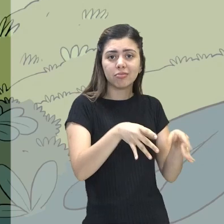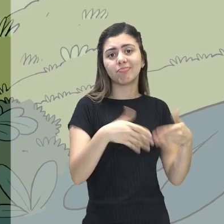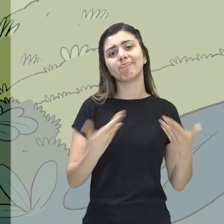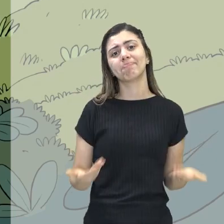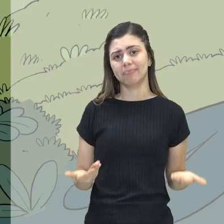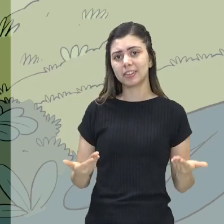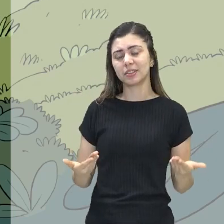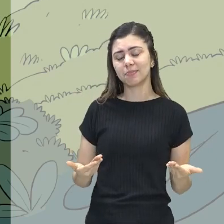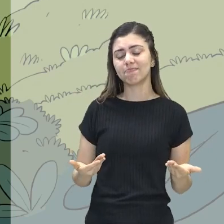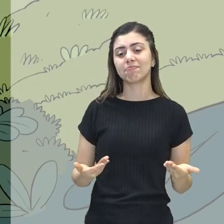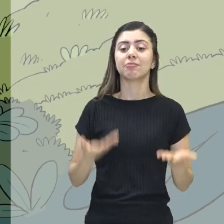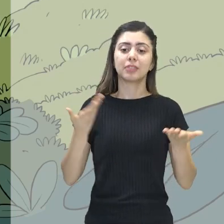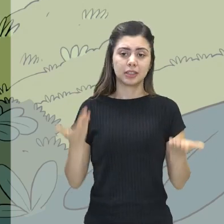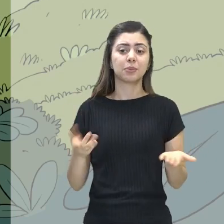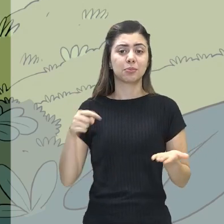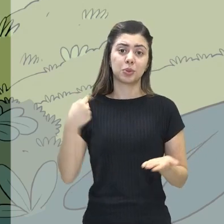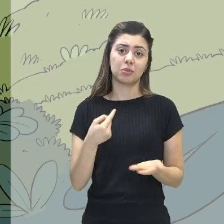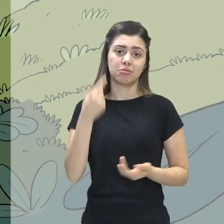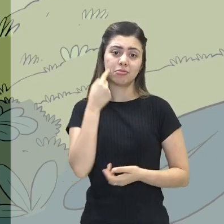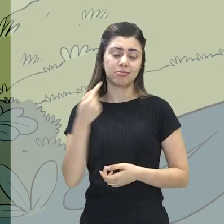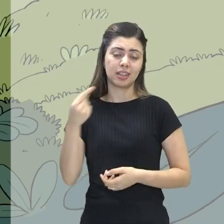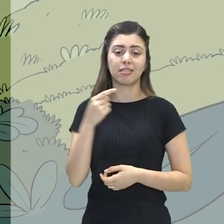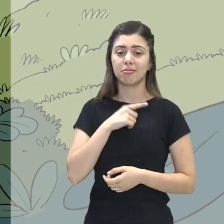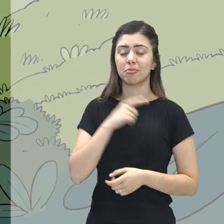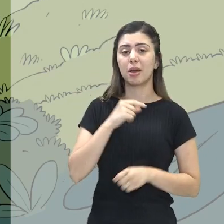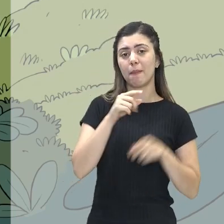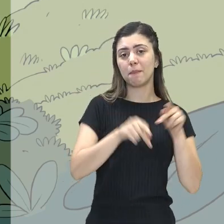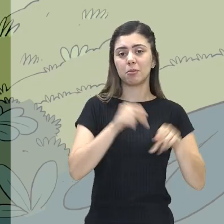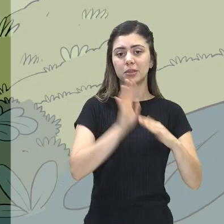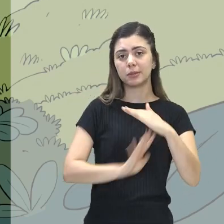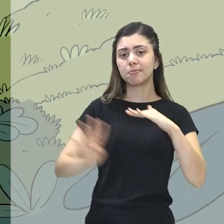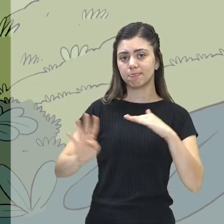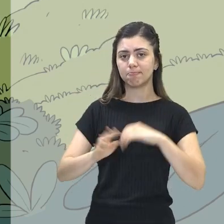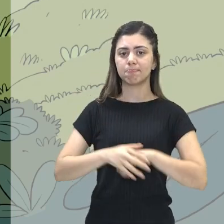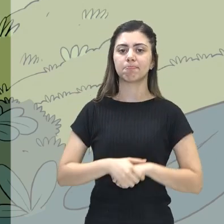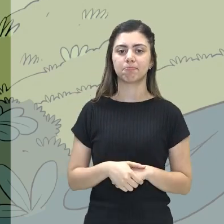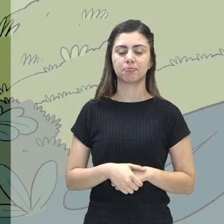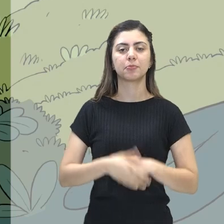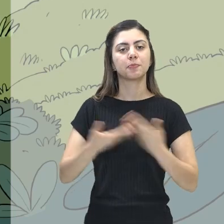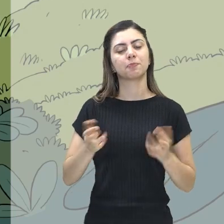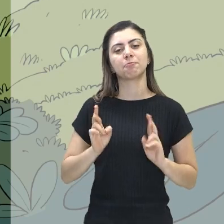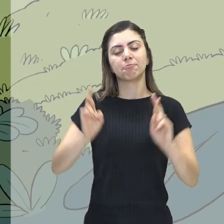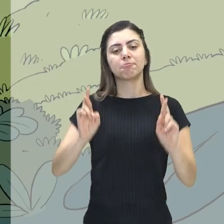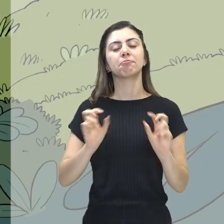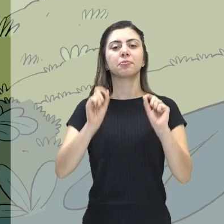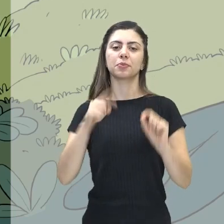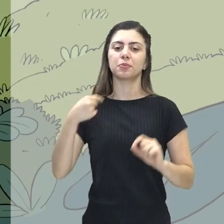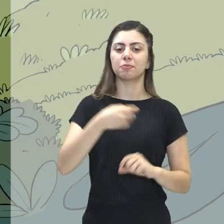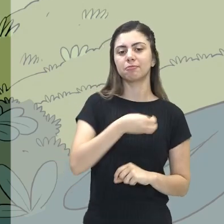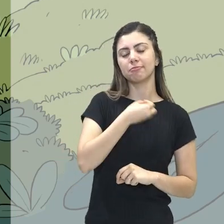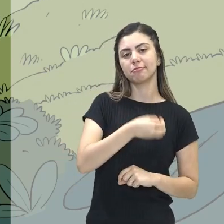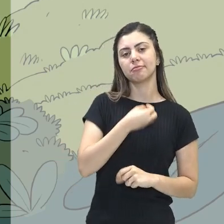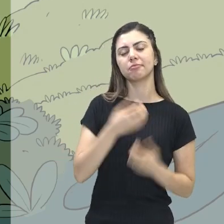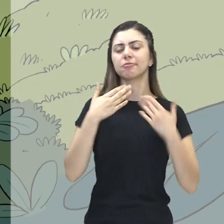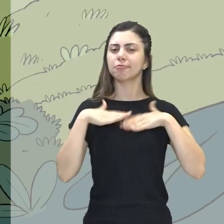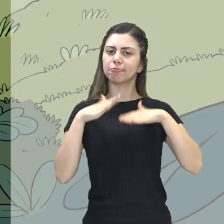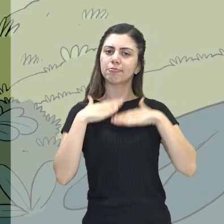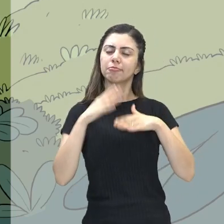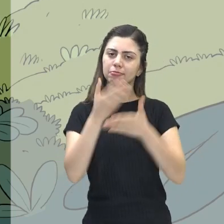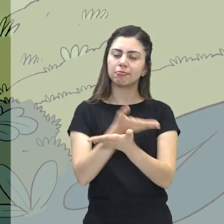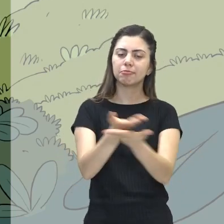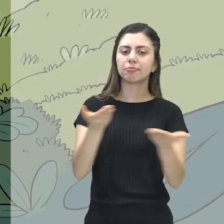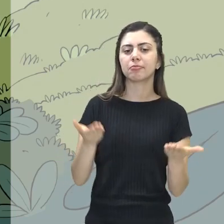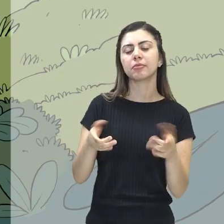é, infelizmente, isso é comum com as pessoas refugiadas. Eu desejo que a nossa vida seja sempre muito tranquila e